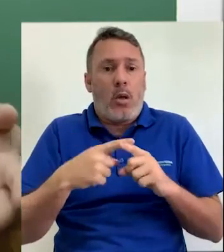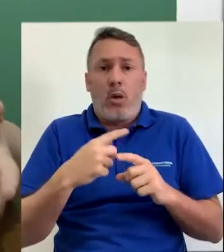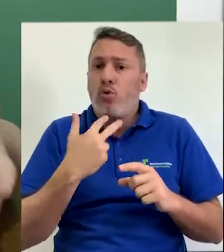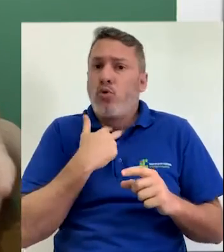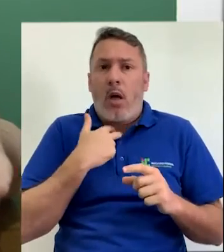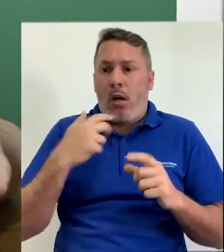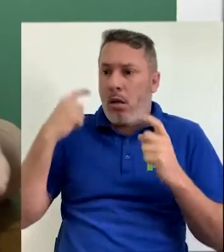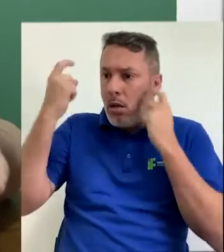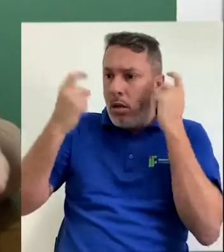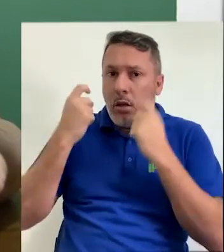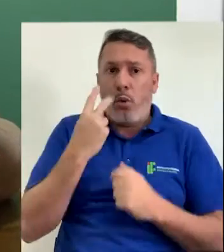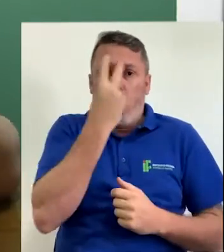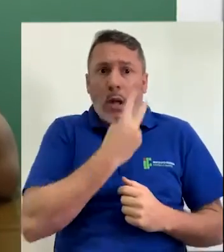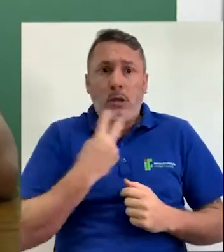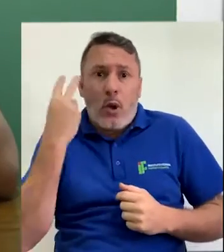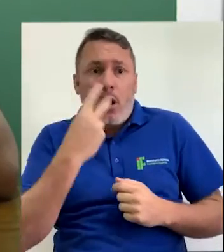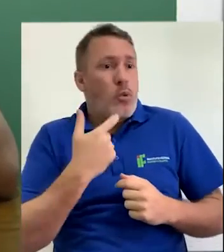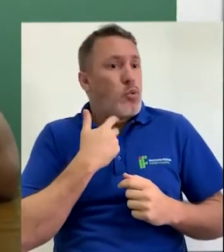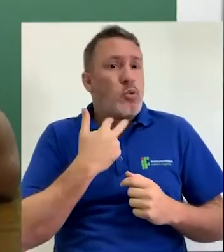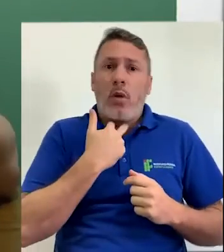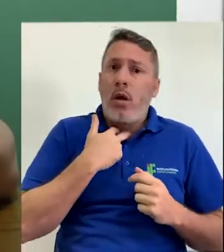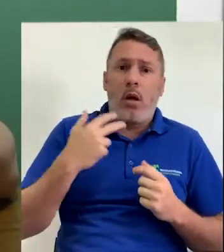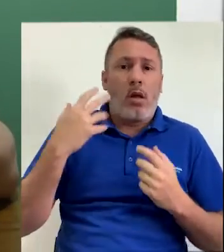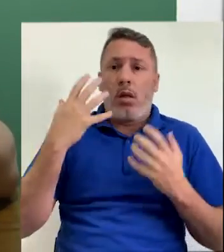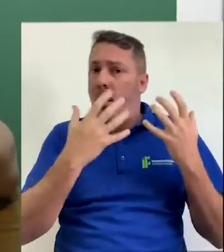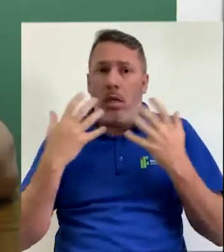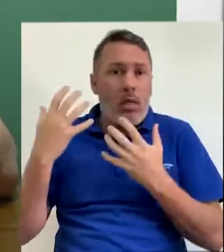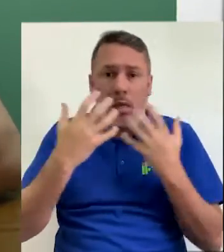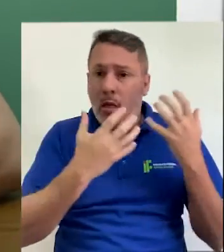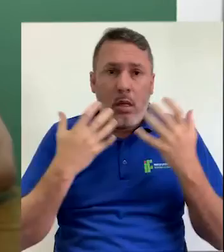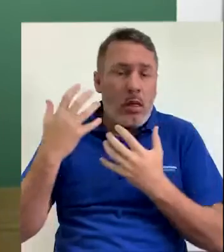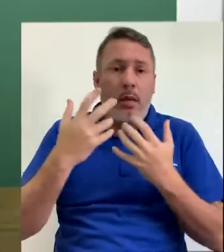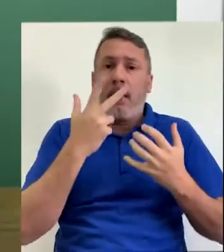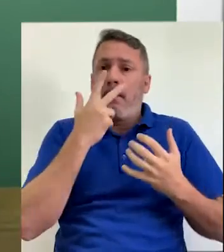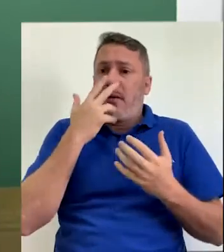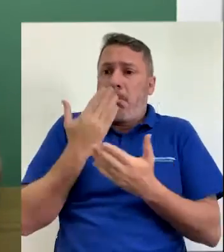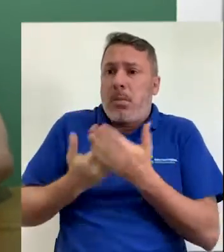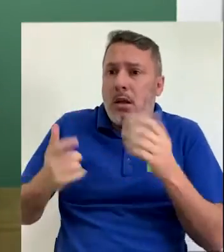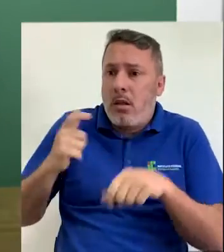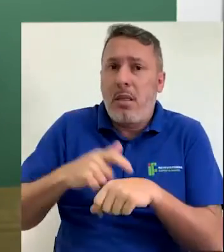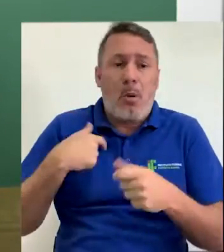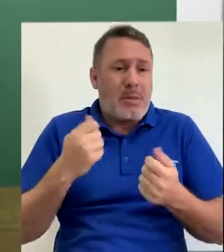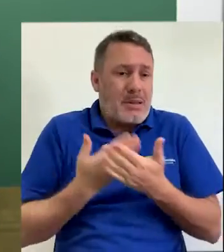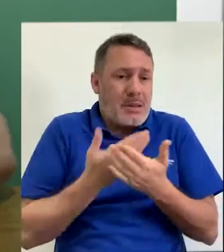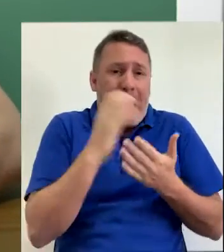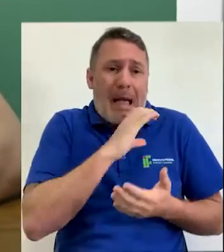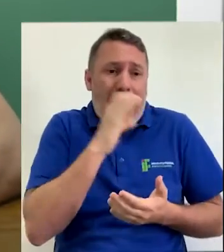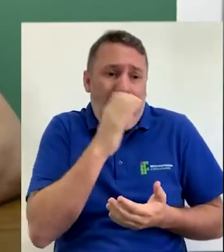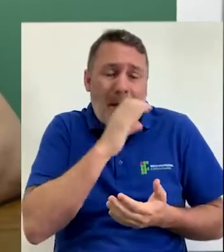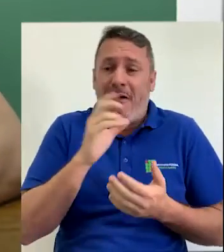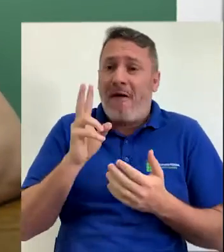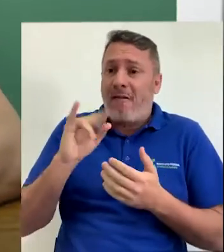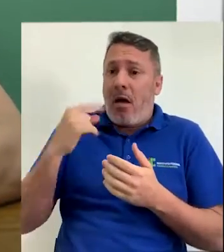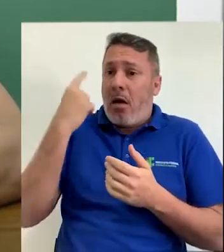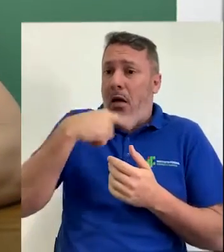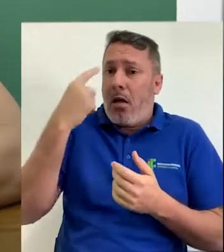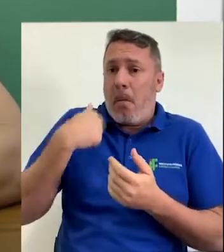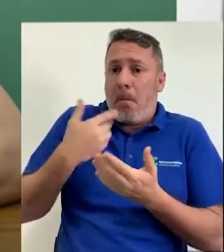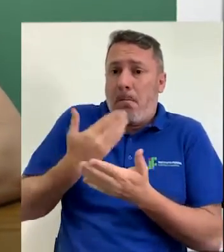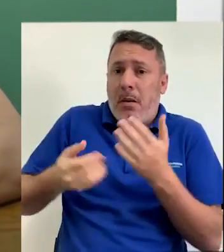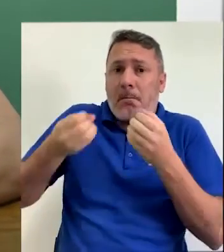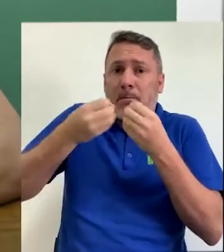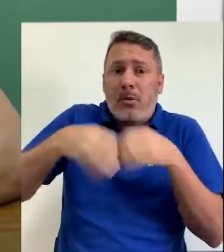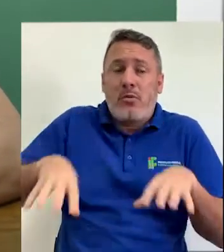dar conta, que eu não vou conseguir corresponder àquele tempo de estudos de acordo com o que eu